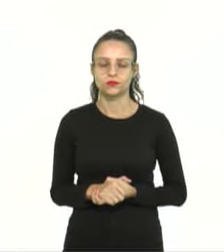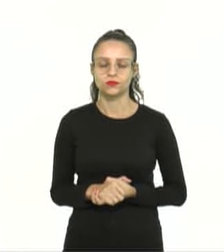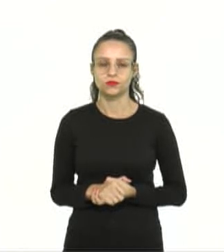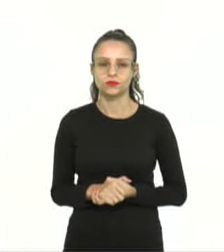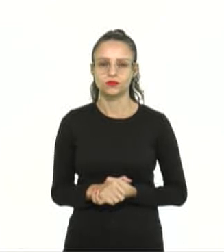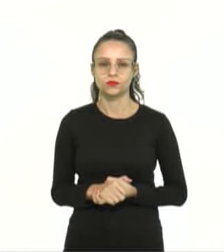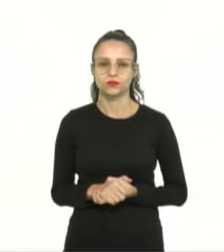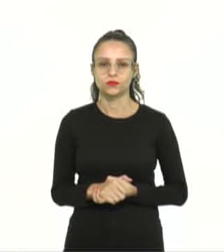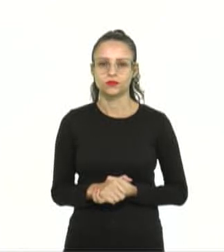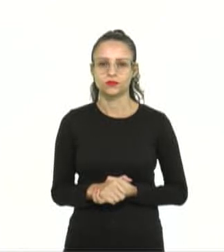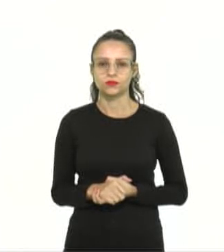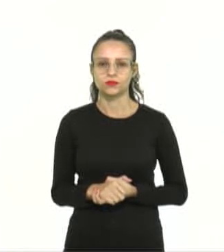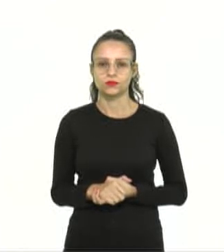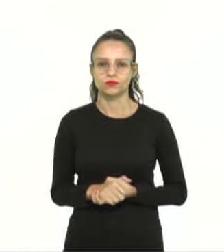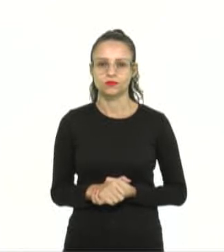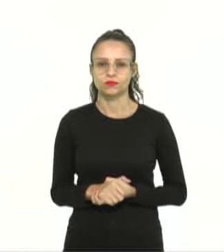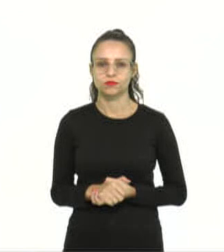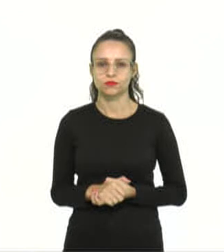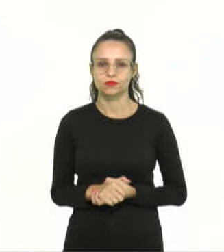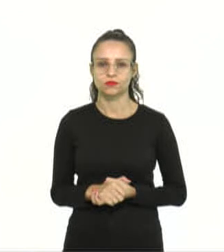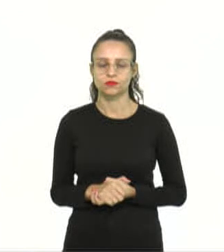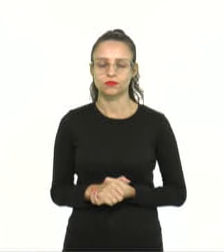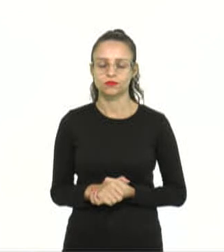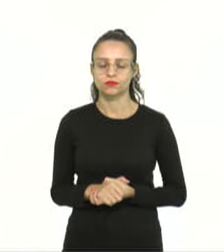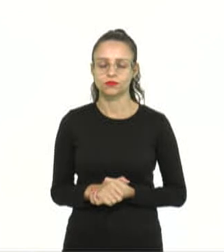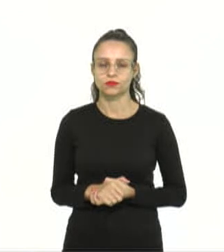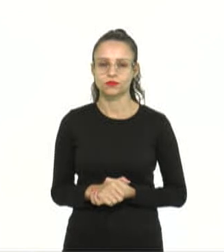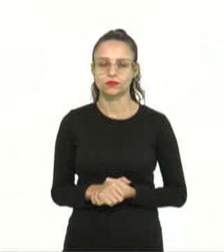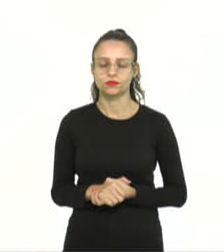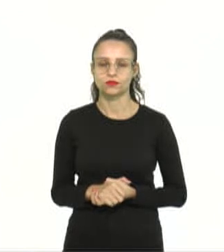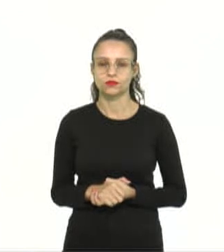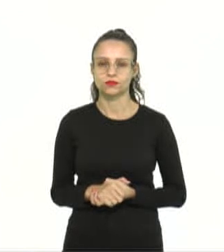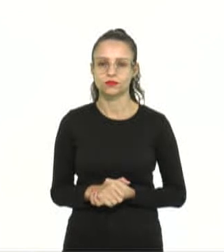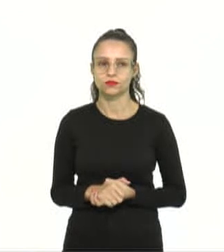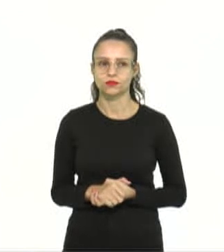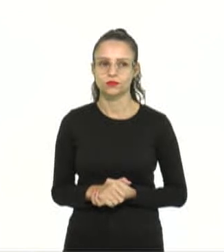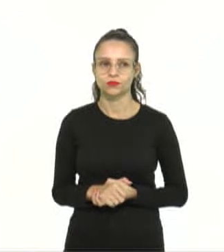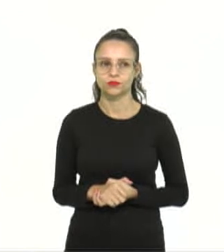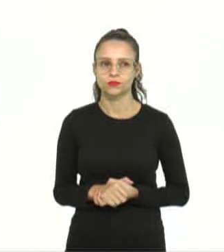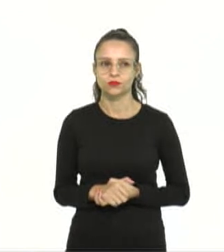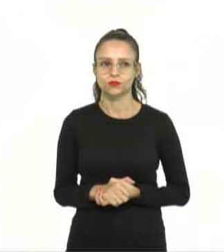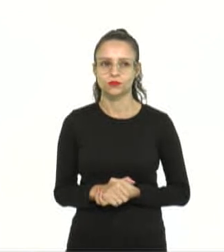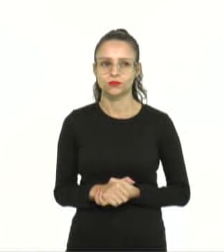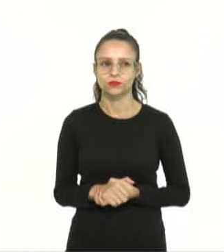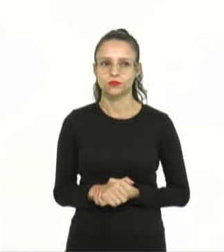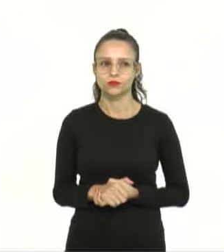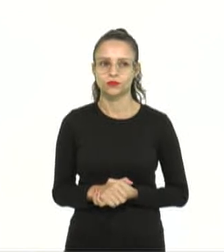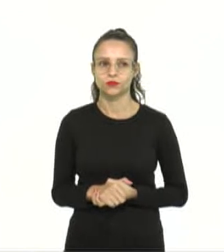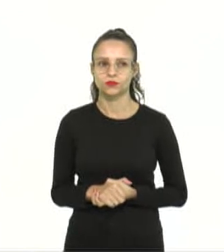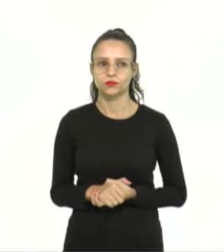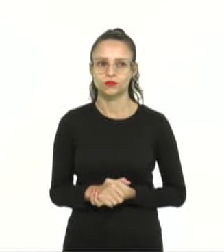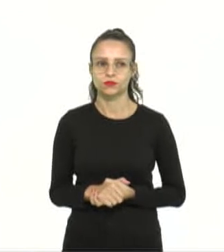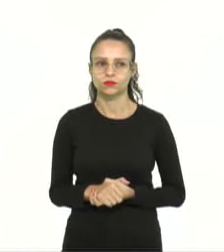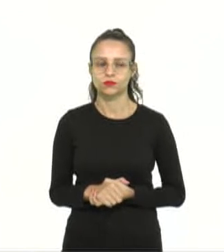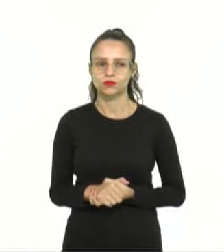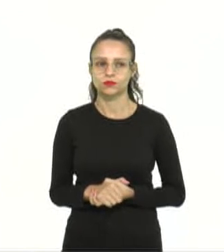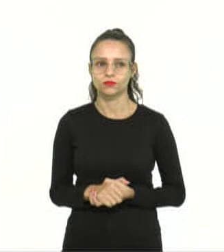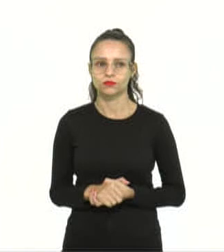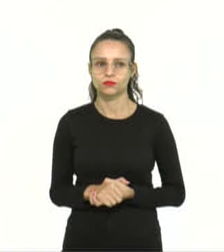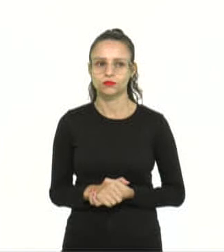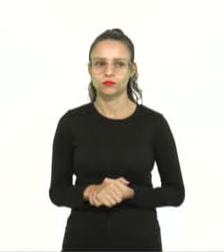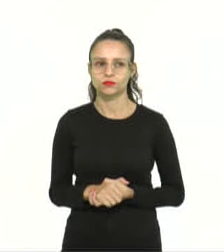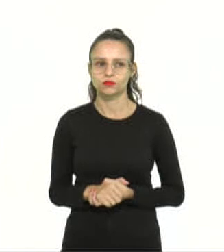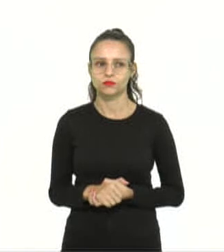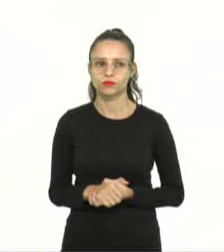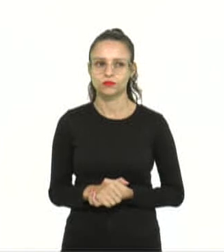Extremadura, nome de um lugar, né? Eles vêm de lá, onde são mais baratos e se cultivam solo para o festival, porque